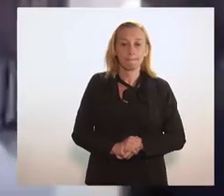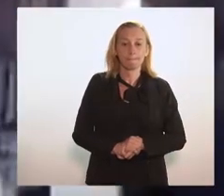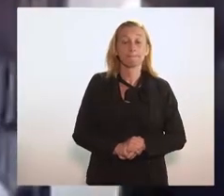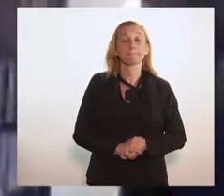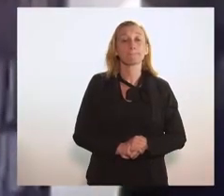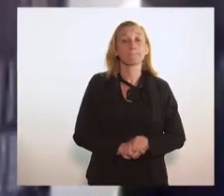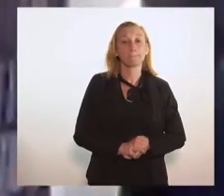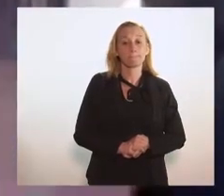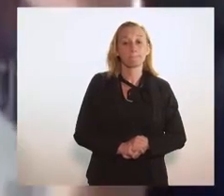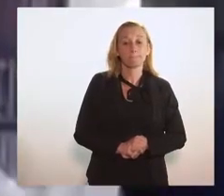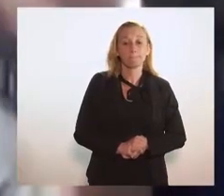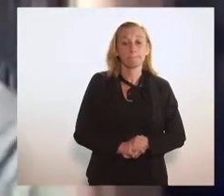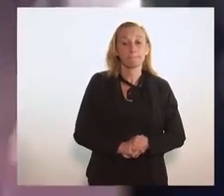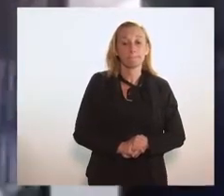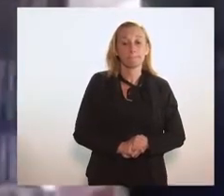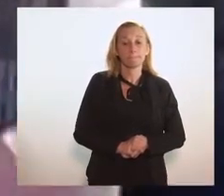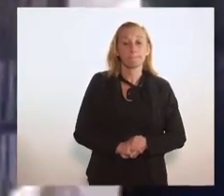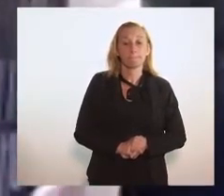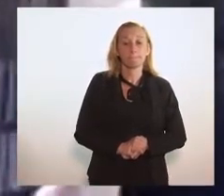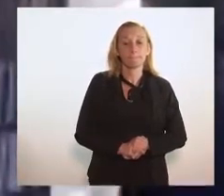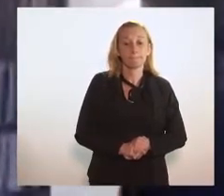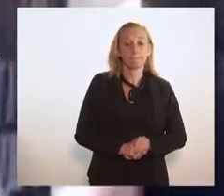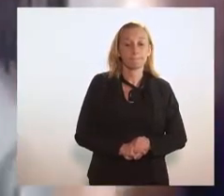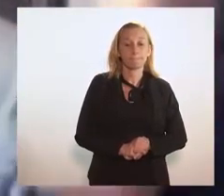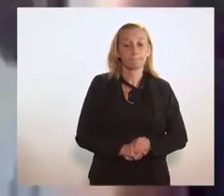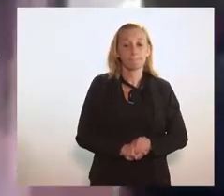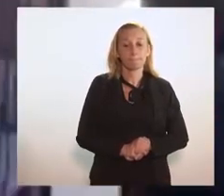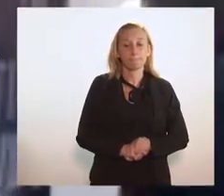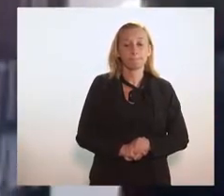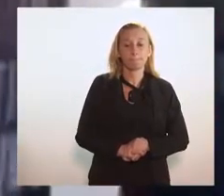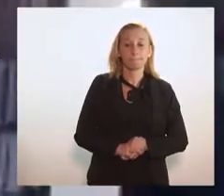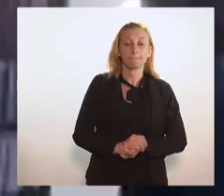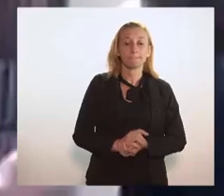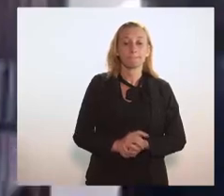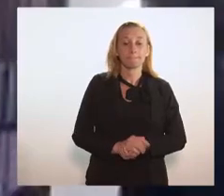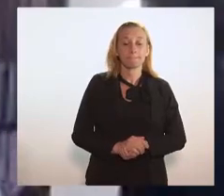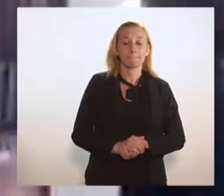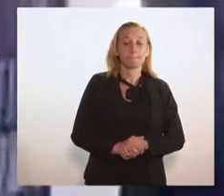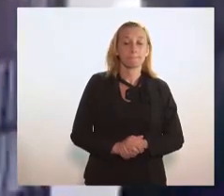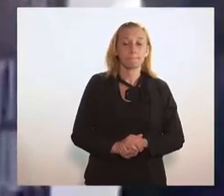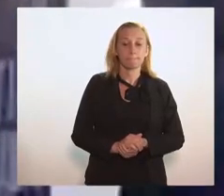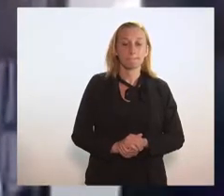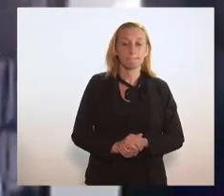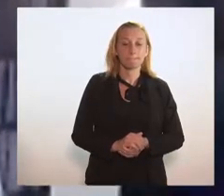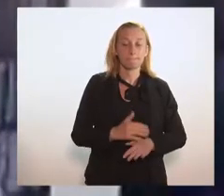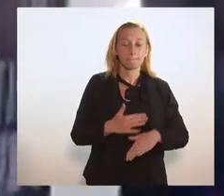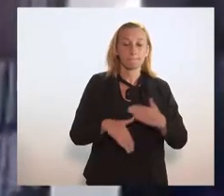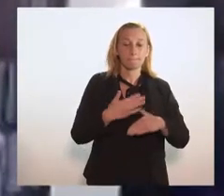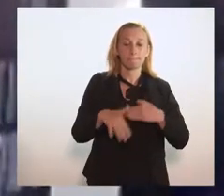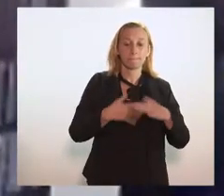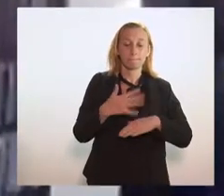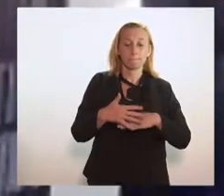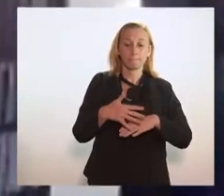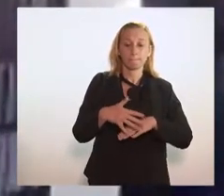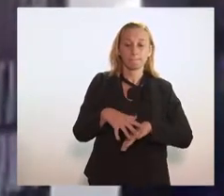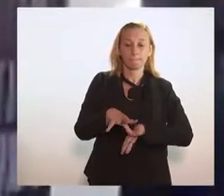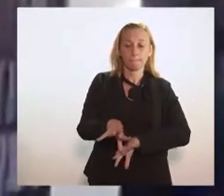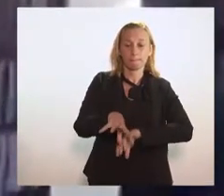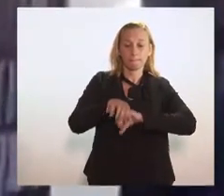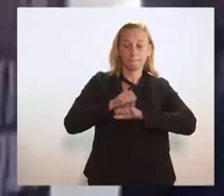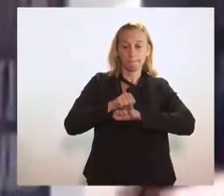têm levado em consideração os efeitos do avanço do coronavírus no nosso